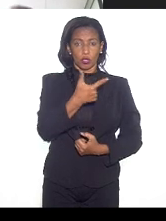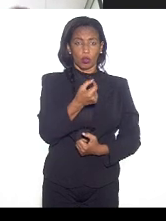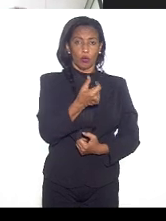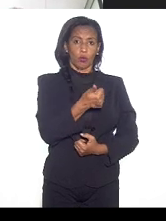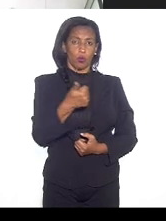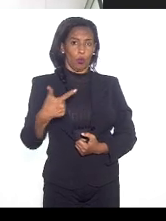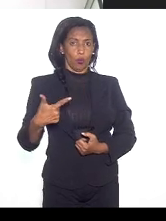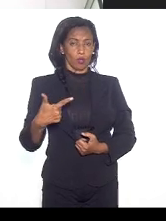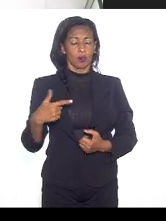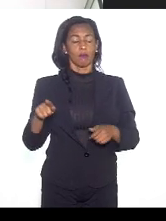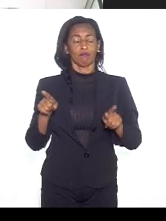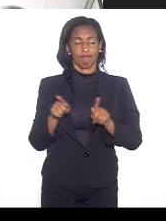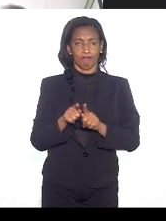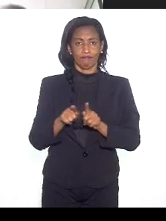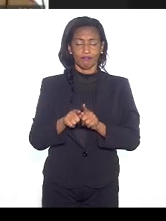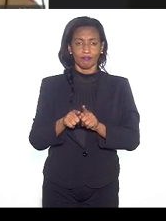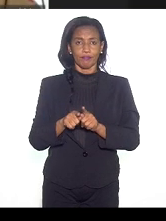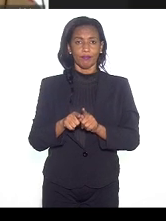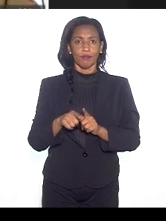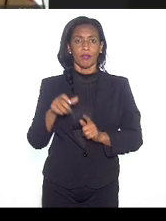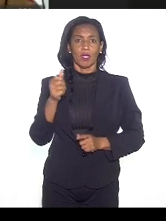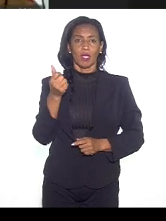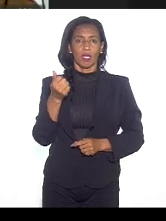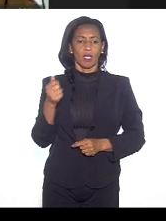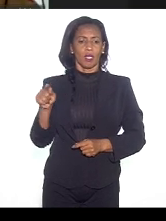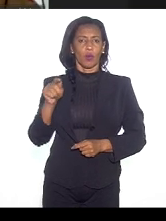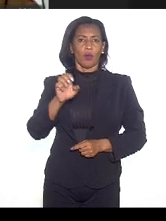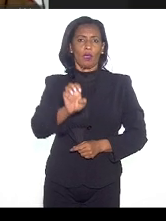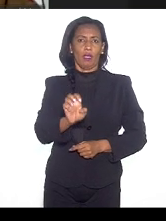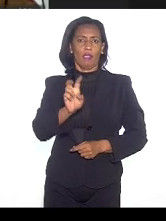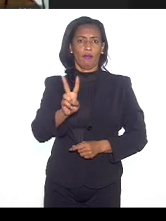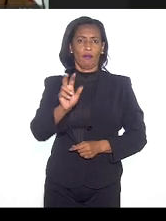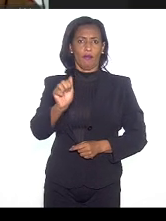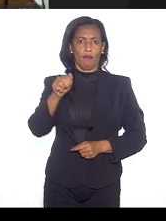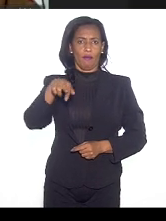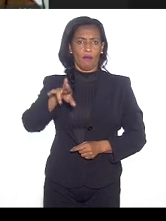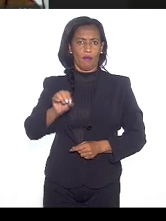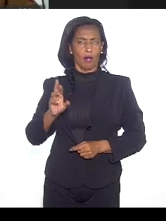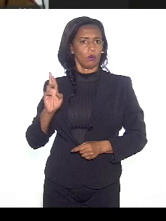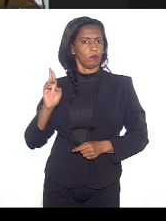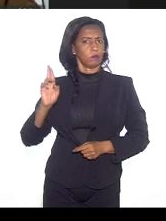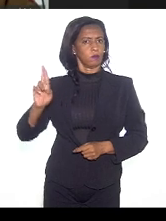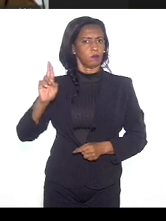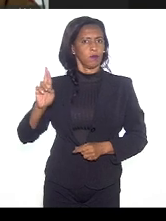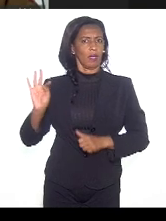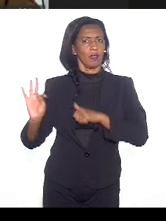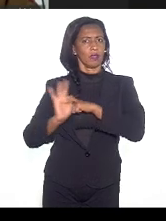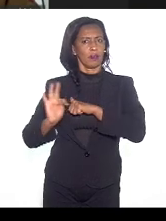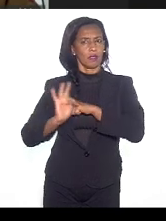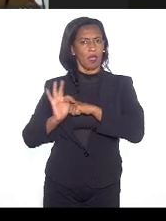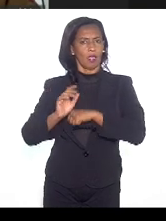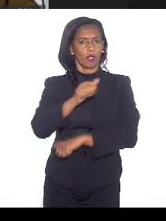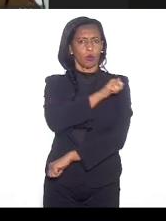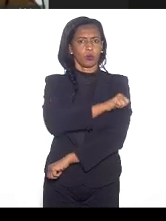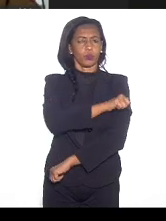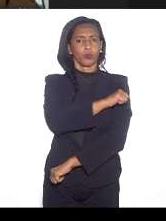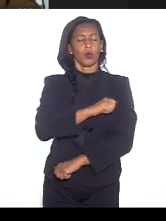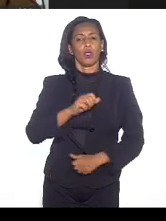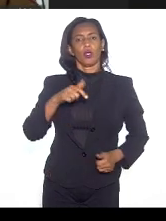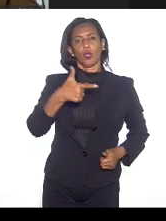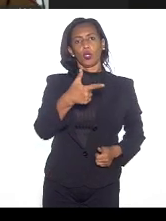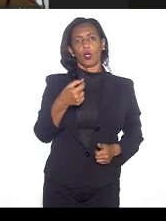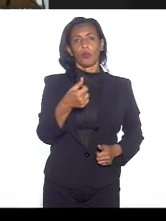2012. E o senhor Evandro Ferreira, representante do concurso de técnicos de enfermagem